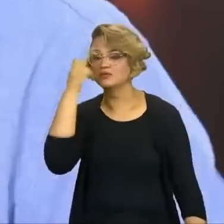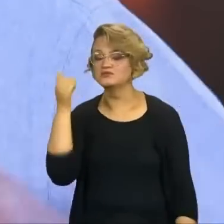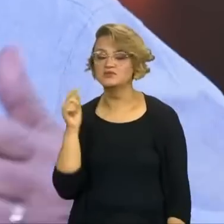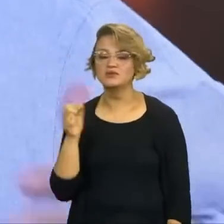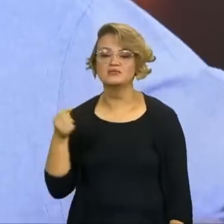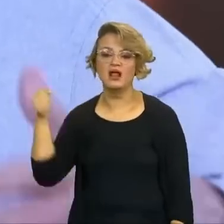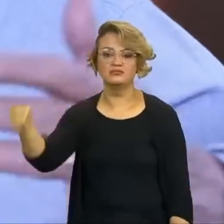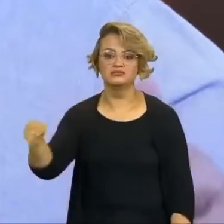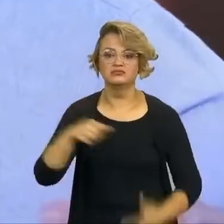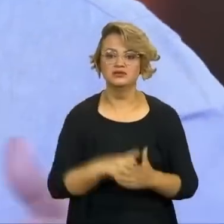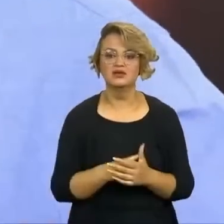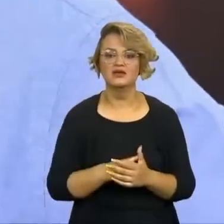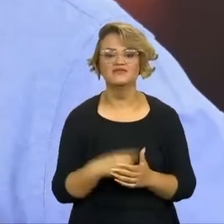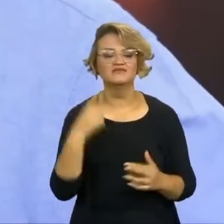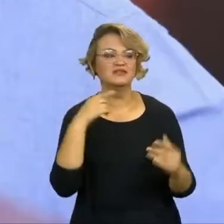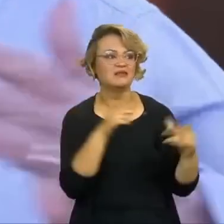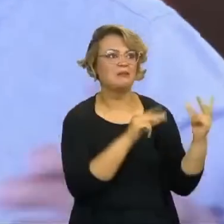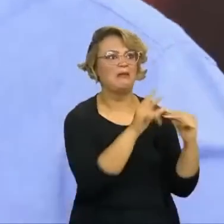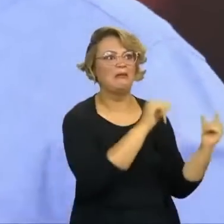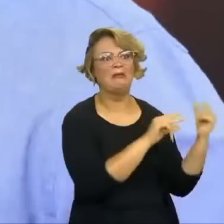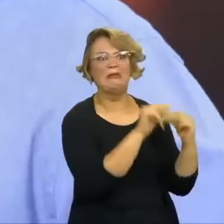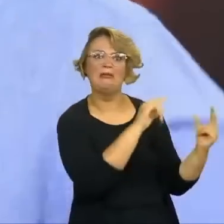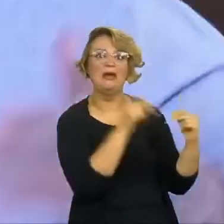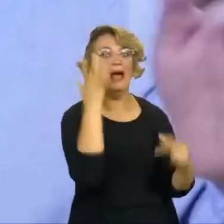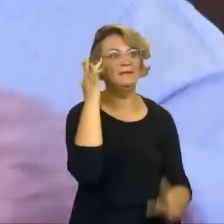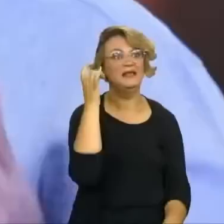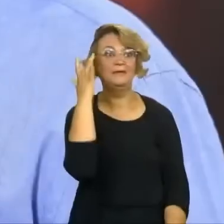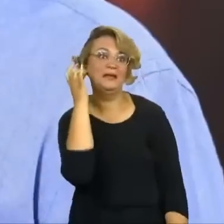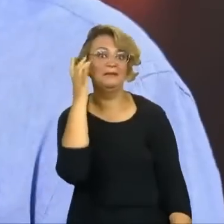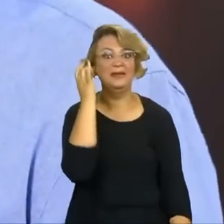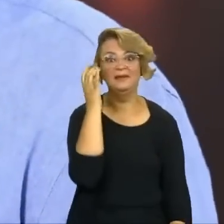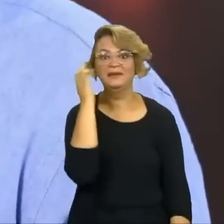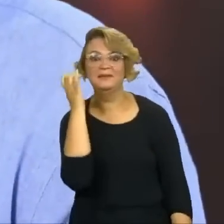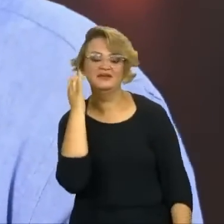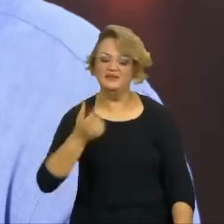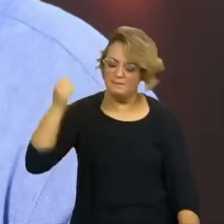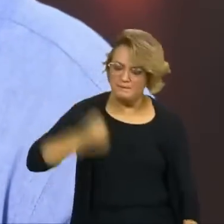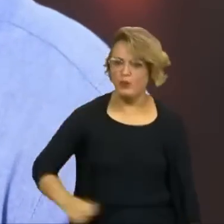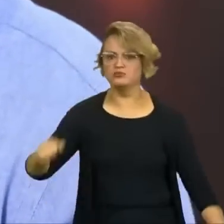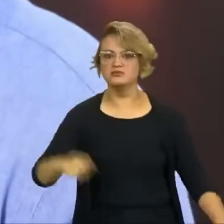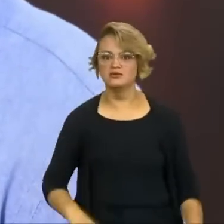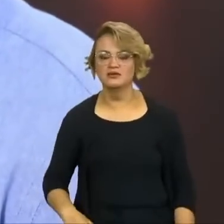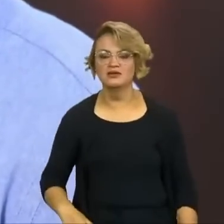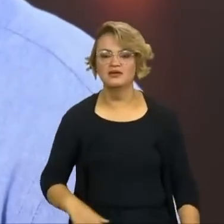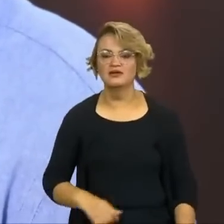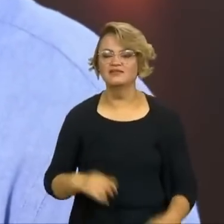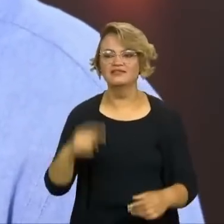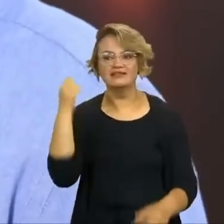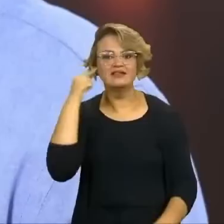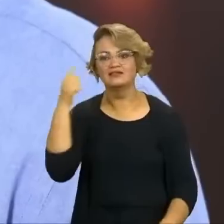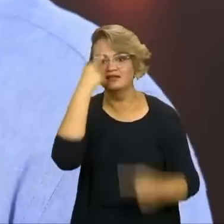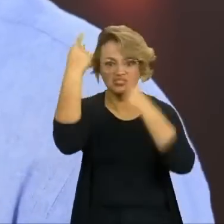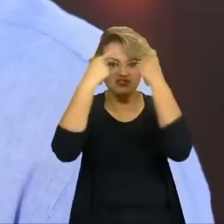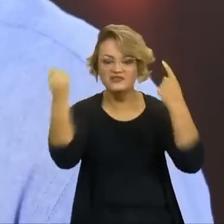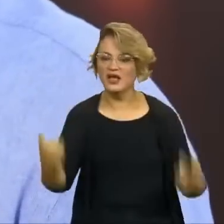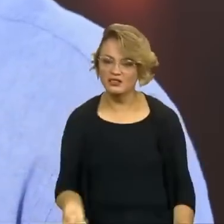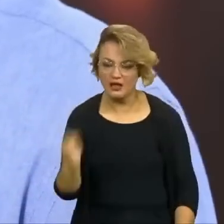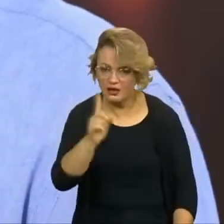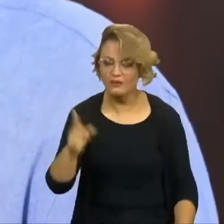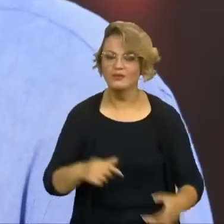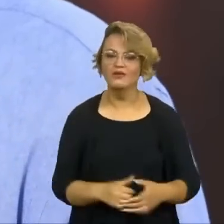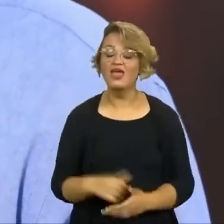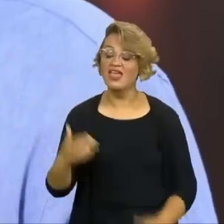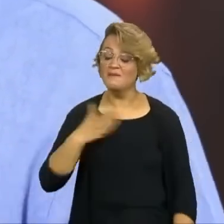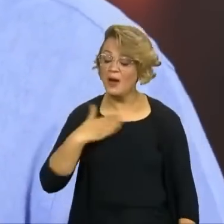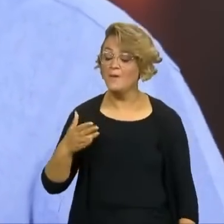sem ficar aquela aposta, vai escolher amanhã, vai escolher depois, é fulano, é betano. Ninguém tem que ficar tentando adivinhar. Eu vou escolher